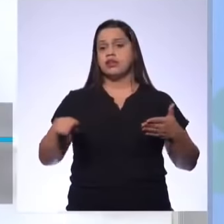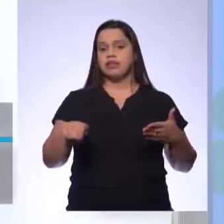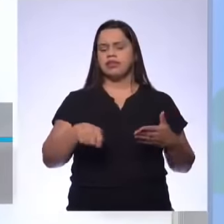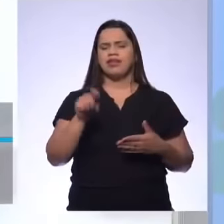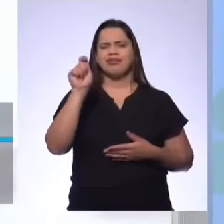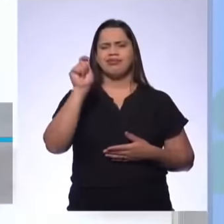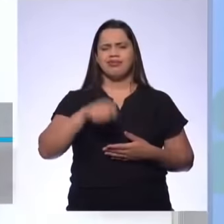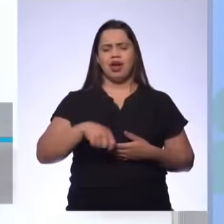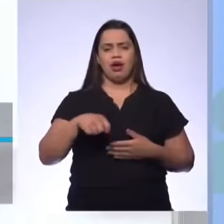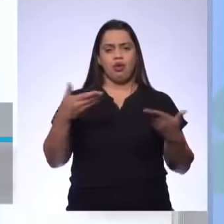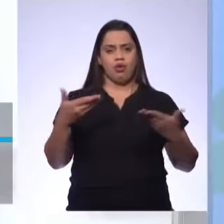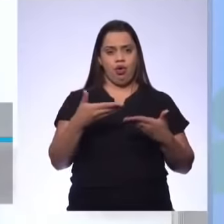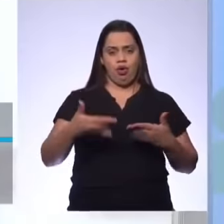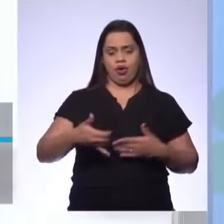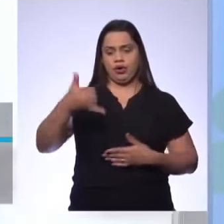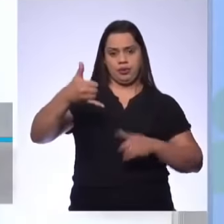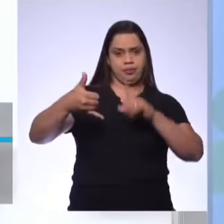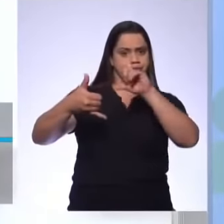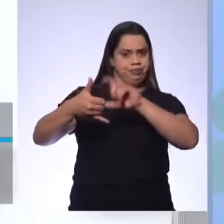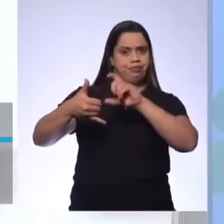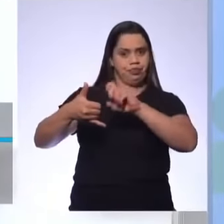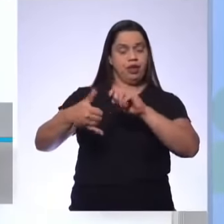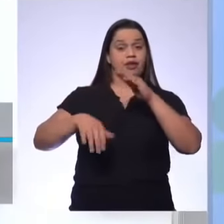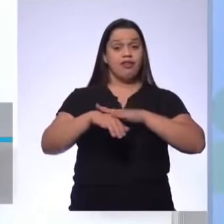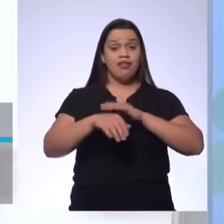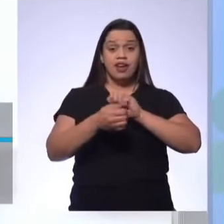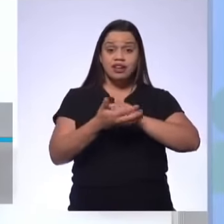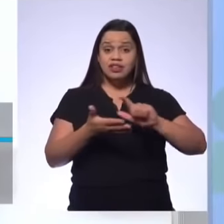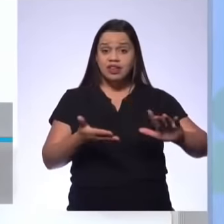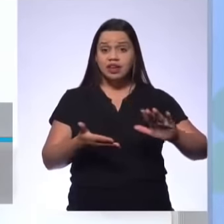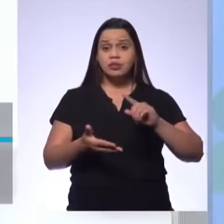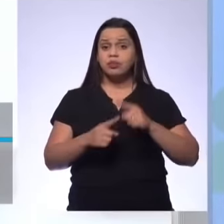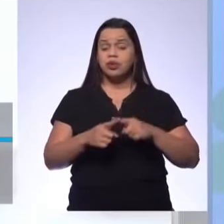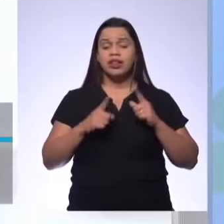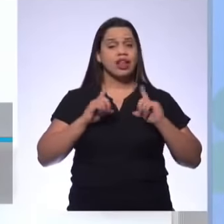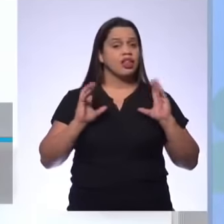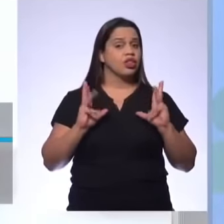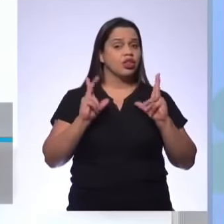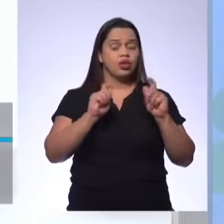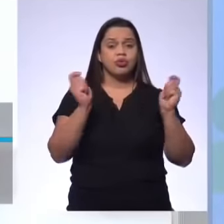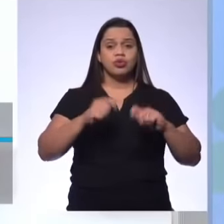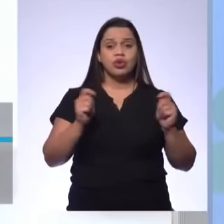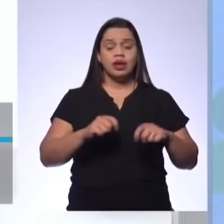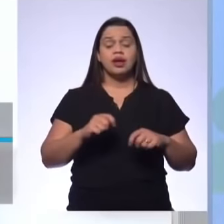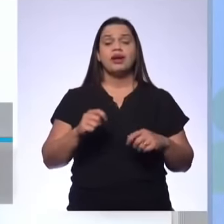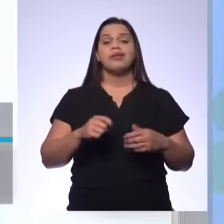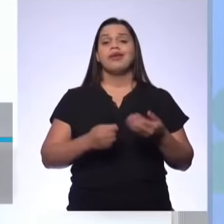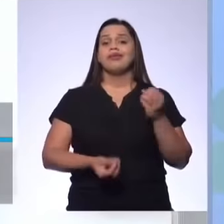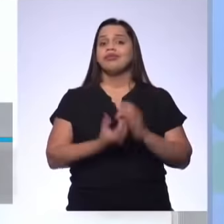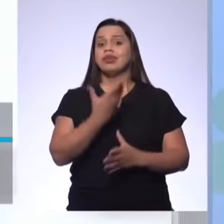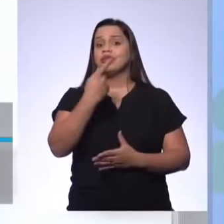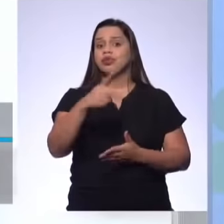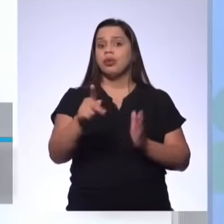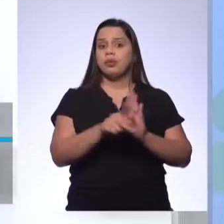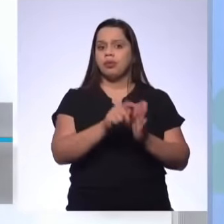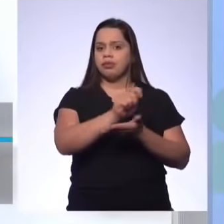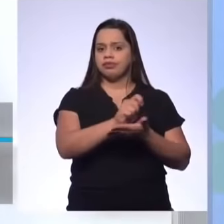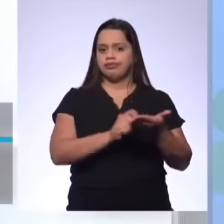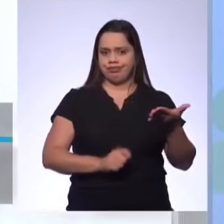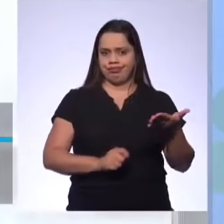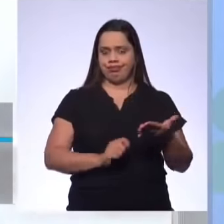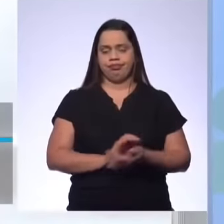dá print na tela faz o exercício porque você tem todas as condições de criar a sua redação